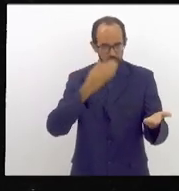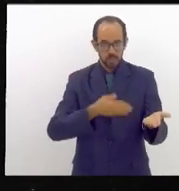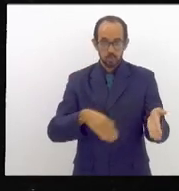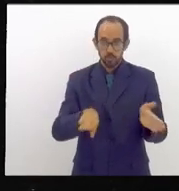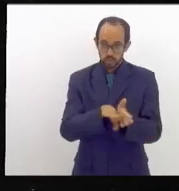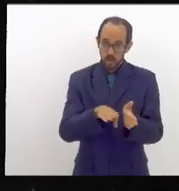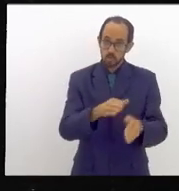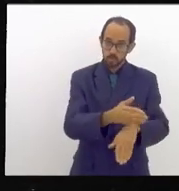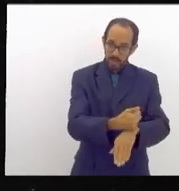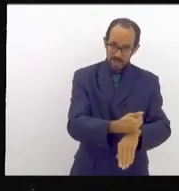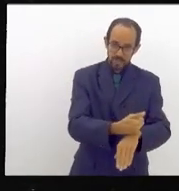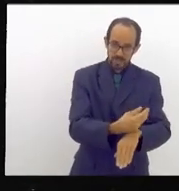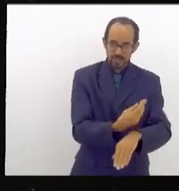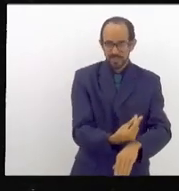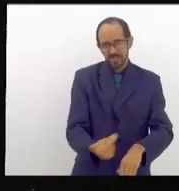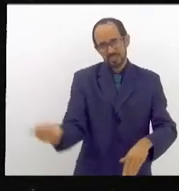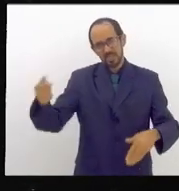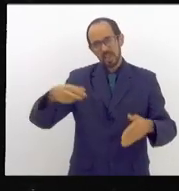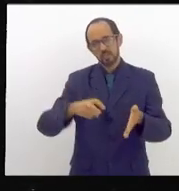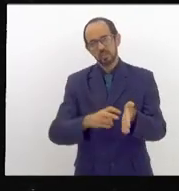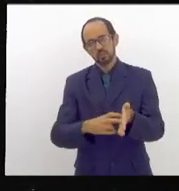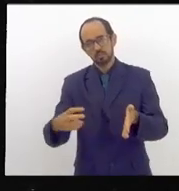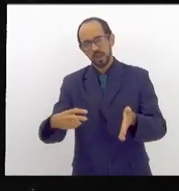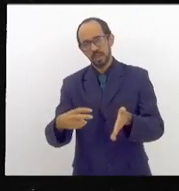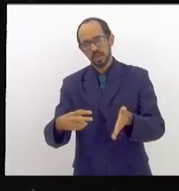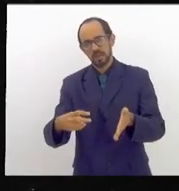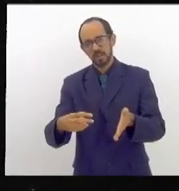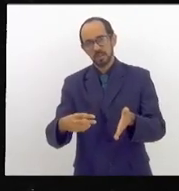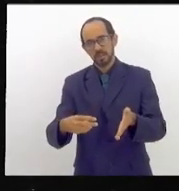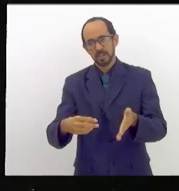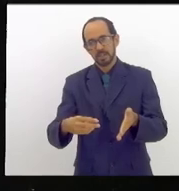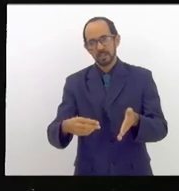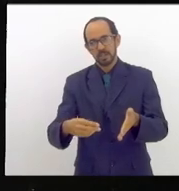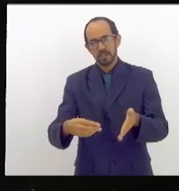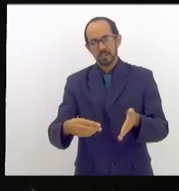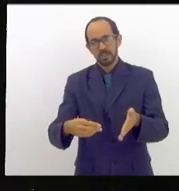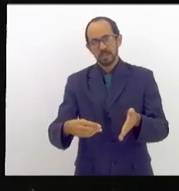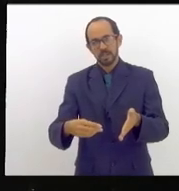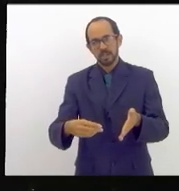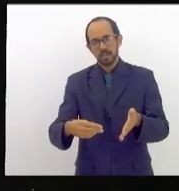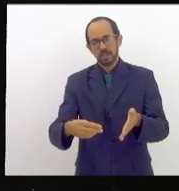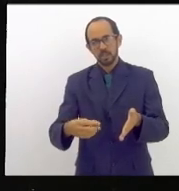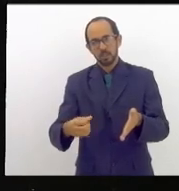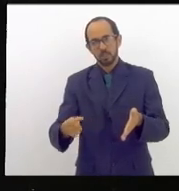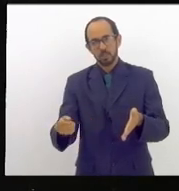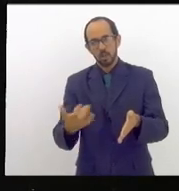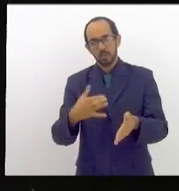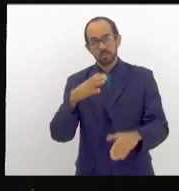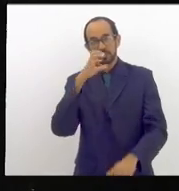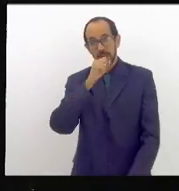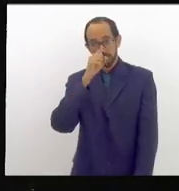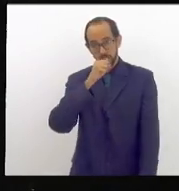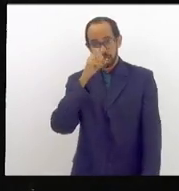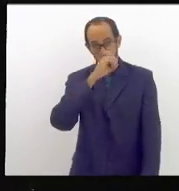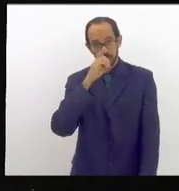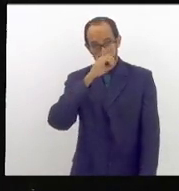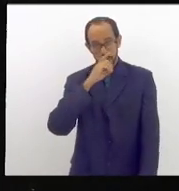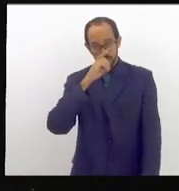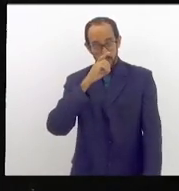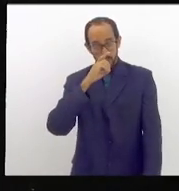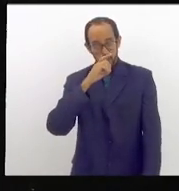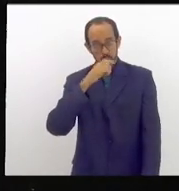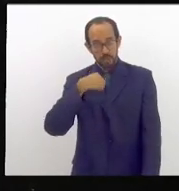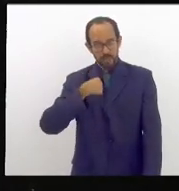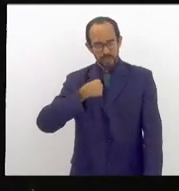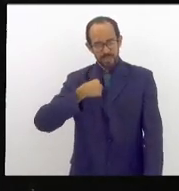quando finais de semana eu me dedico a ouvir o povo e